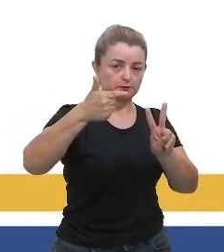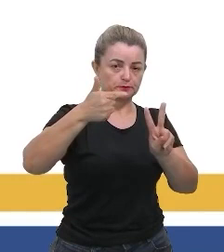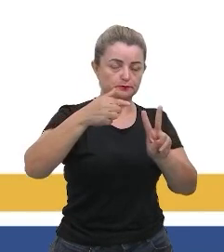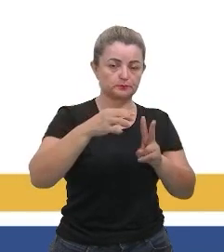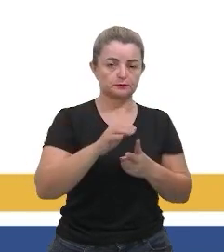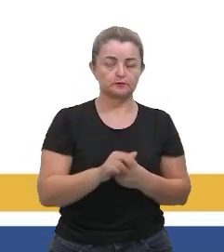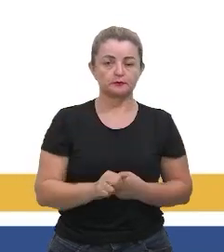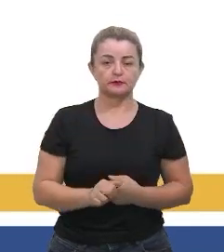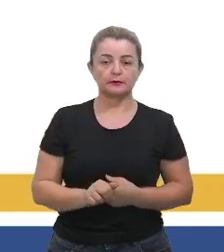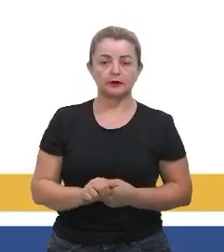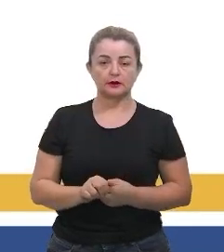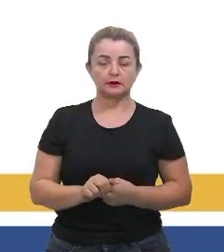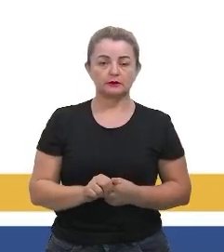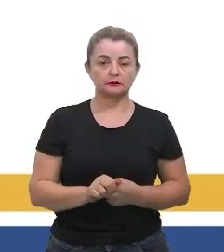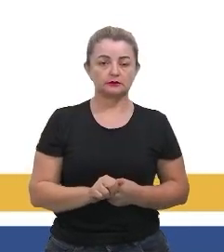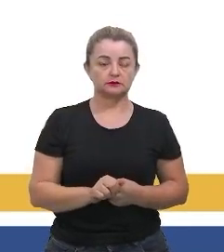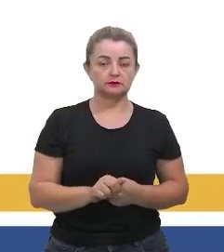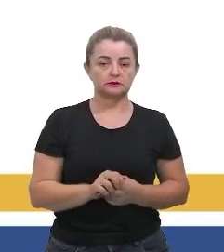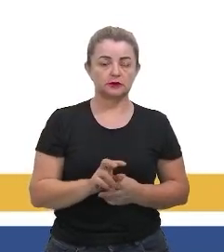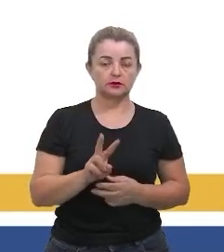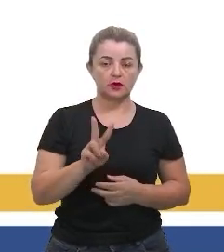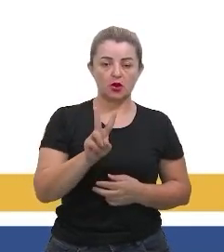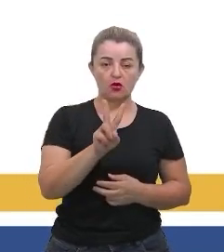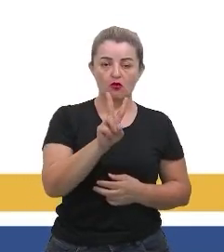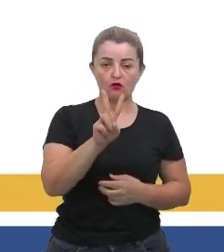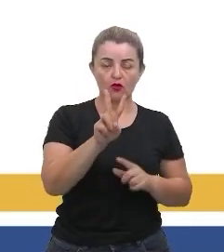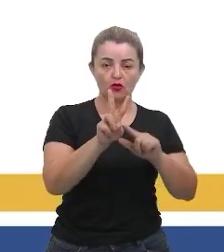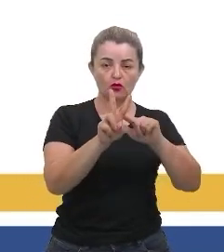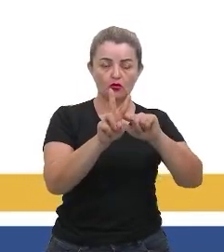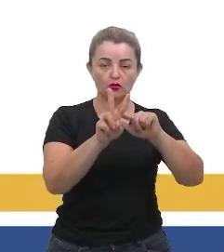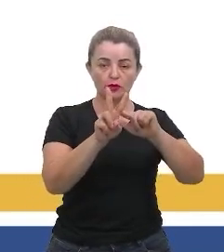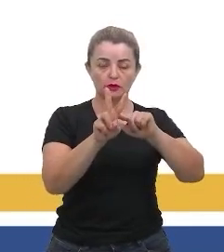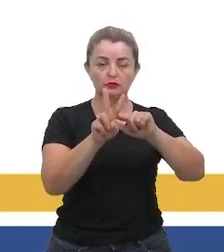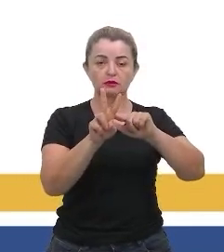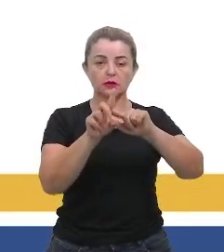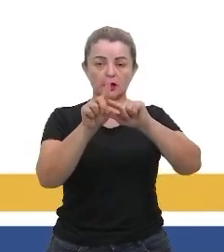essa resolução. O volume equivale a 1/3